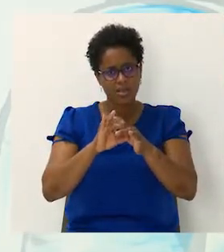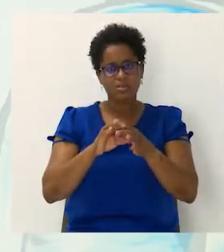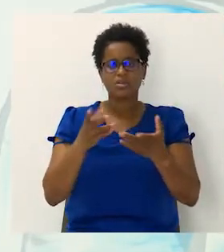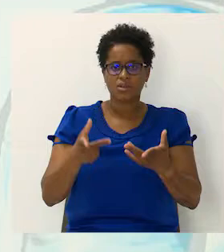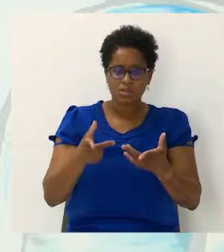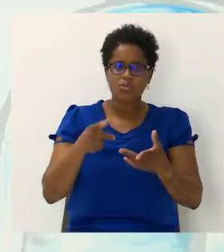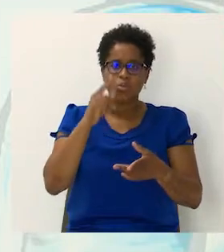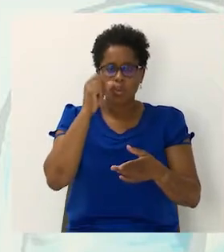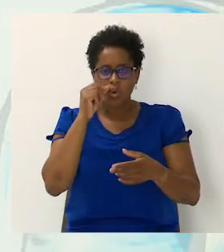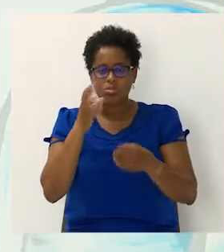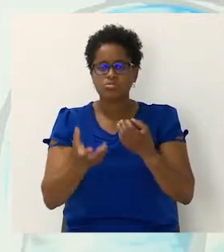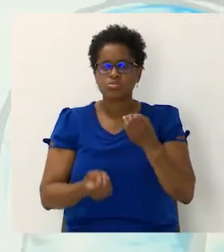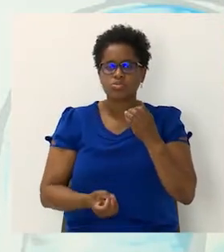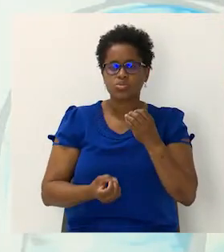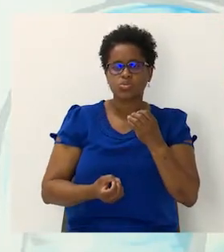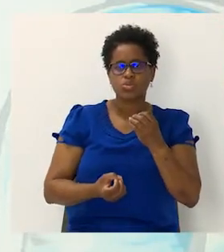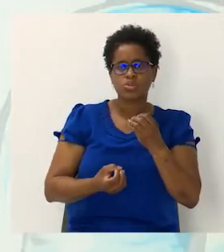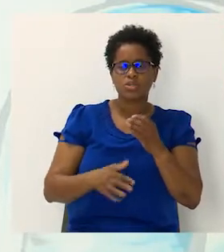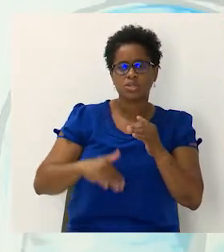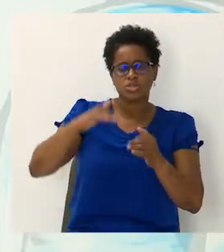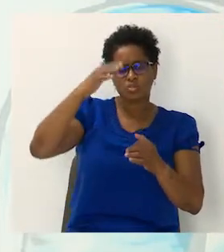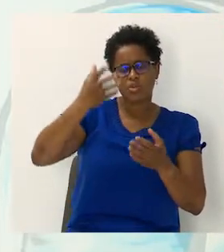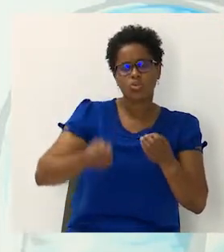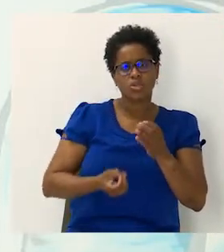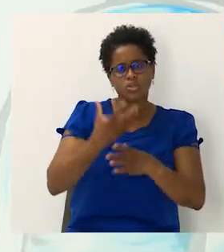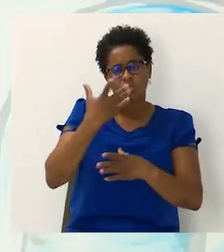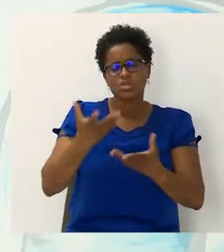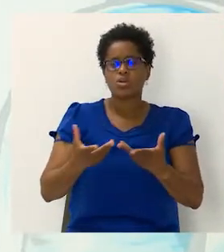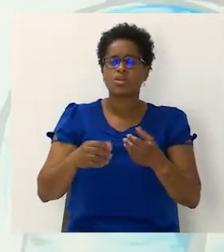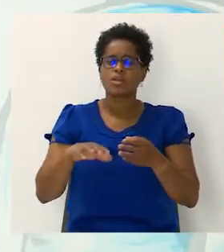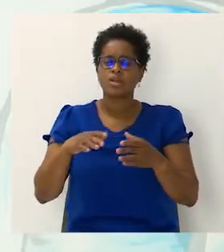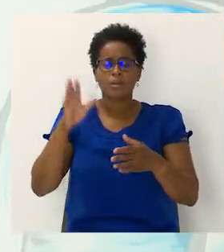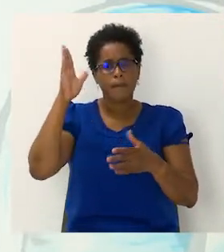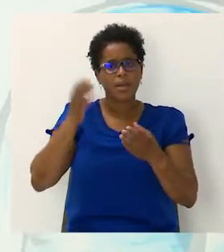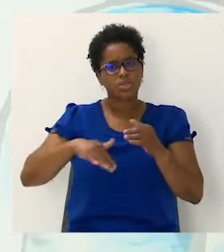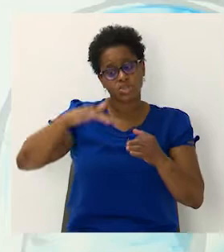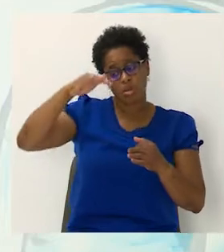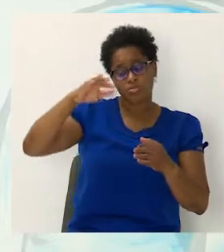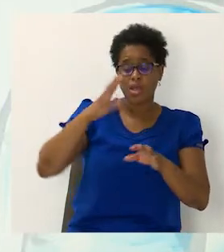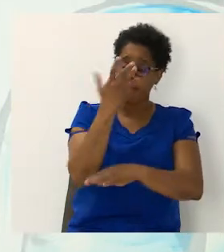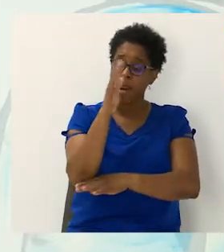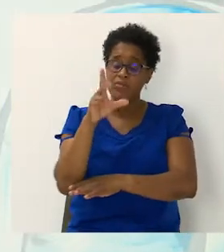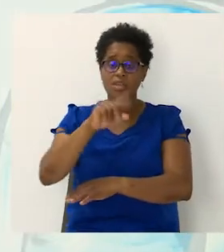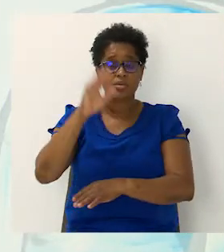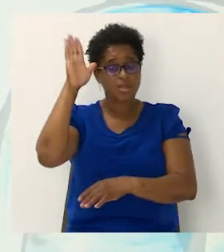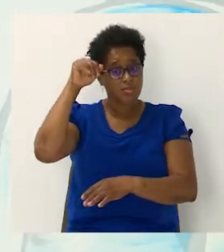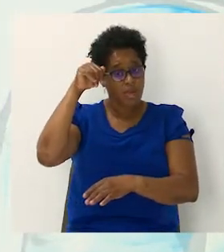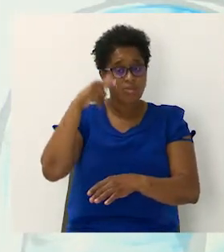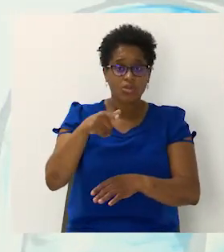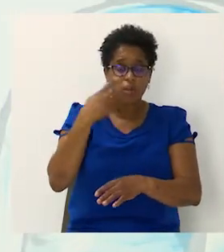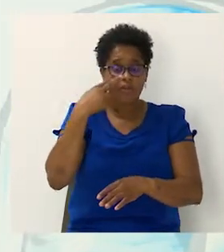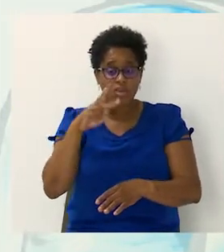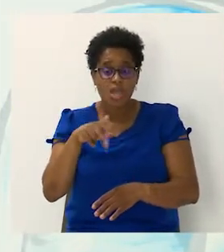reprodução, de crescimento das plantas e dos animais. Nesse caso, vejamos,